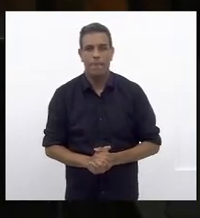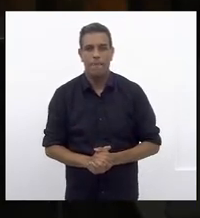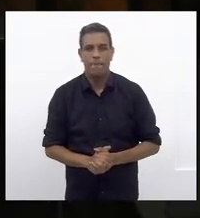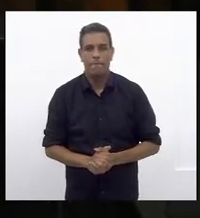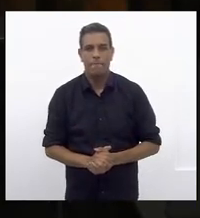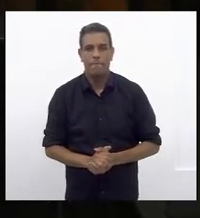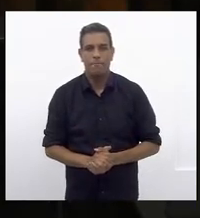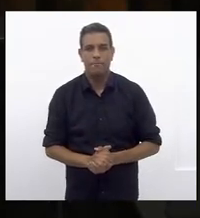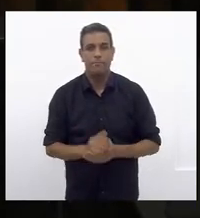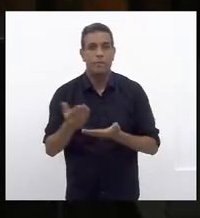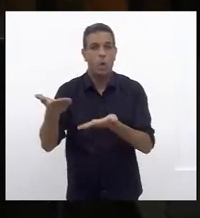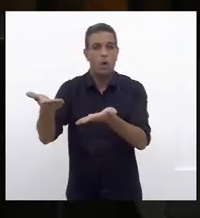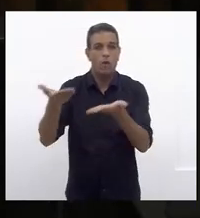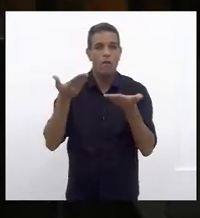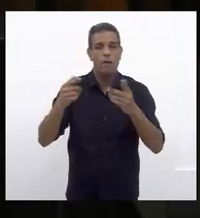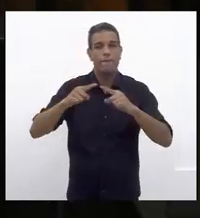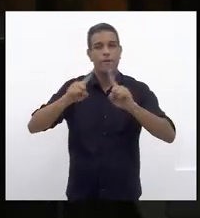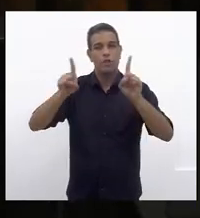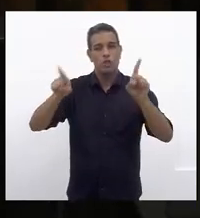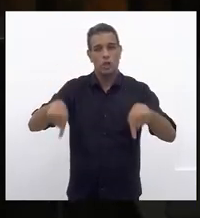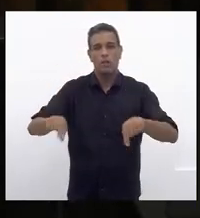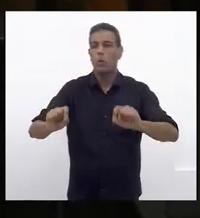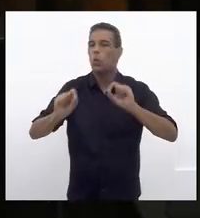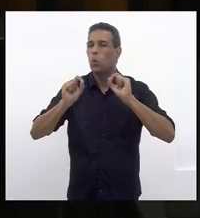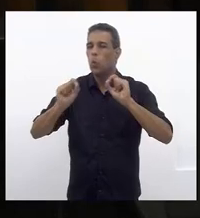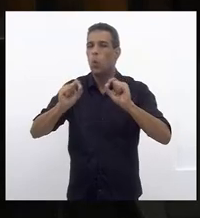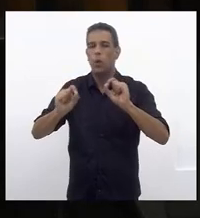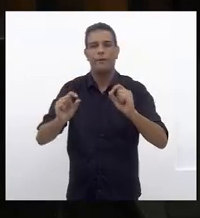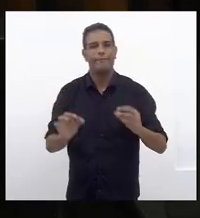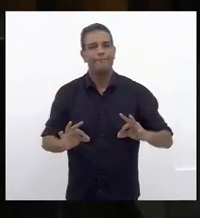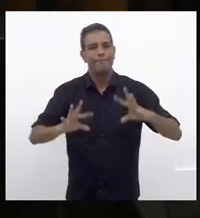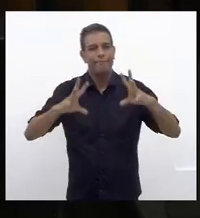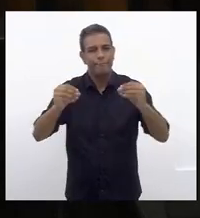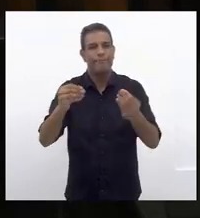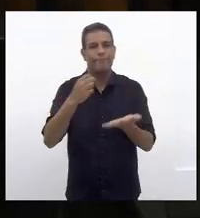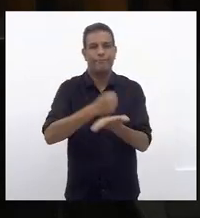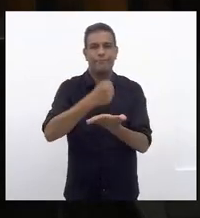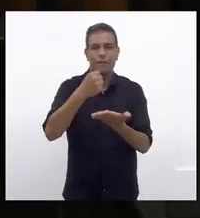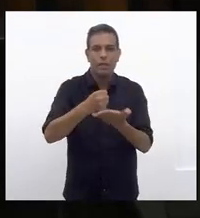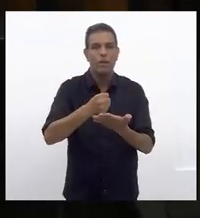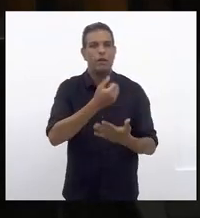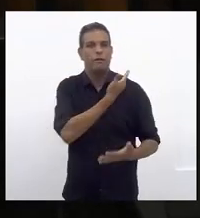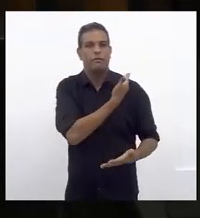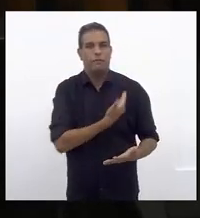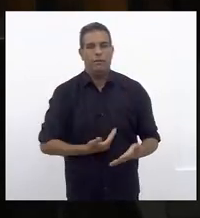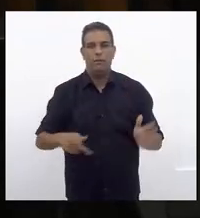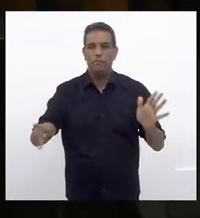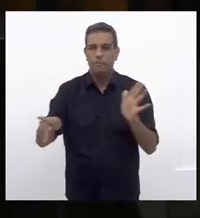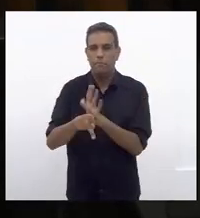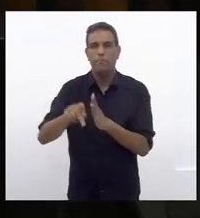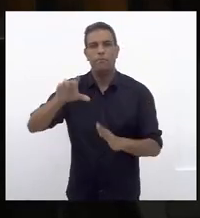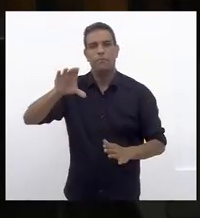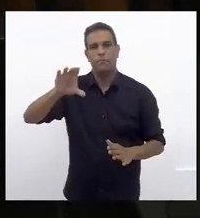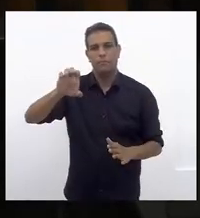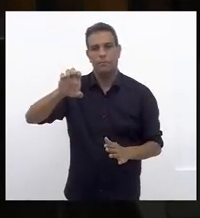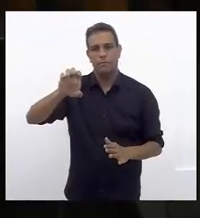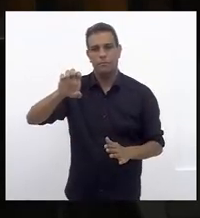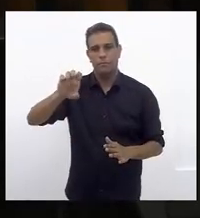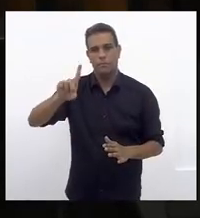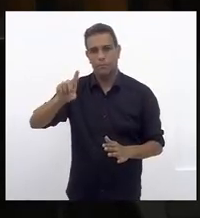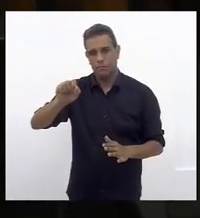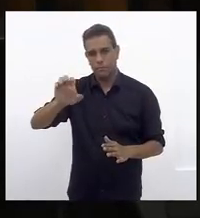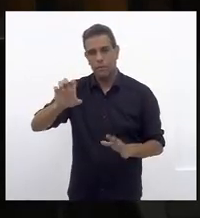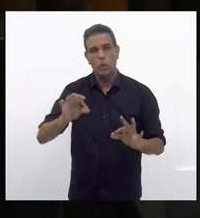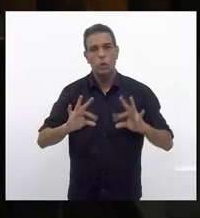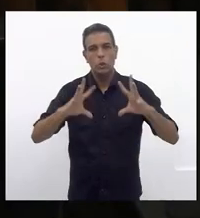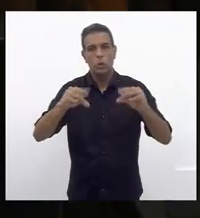Chamo de funcionários porque todos os empregados públicos da SEDAI são